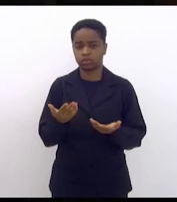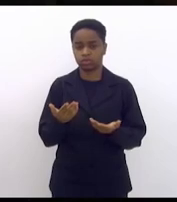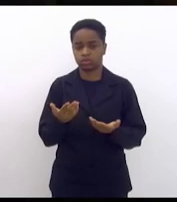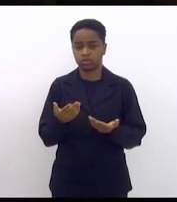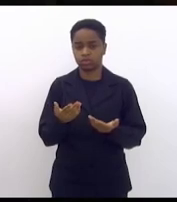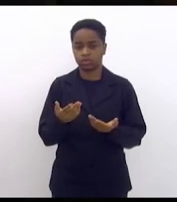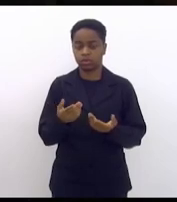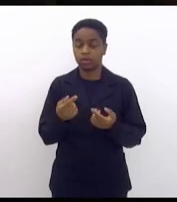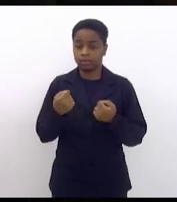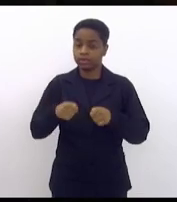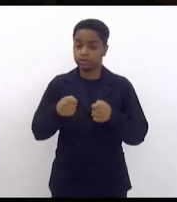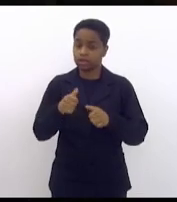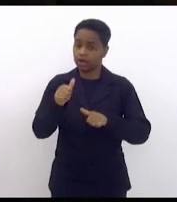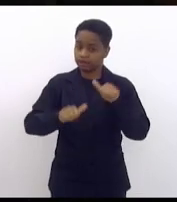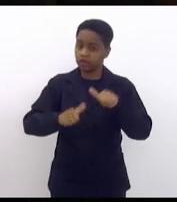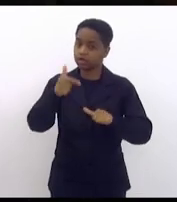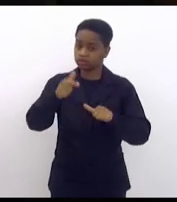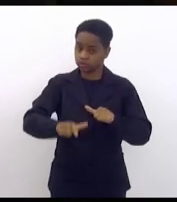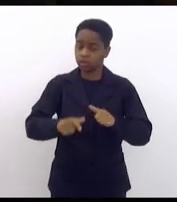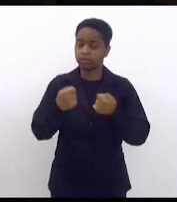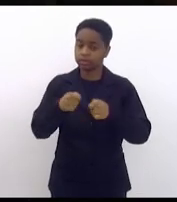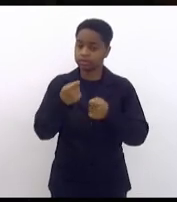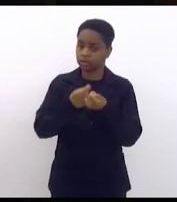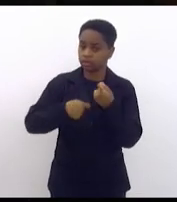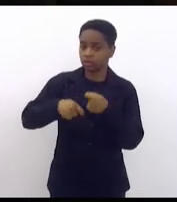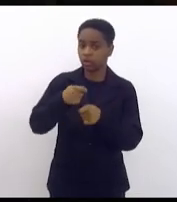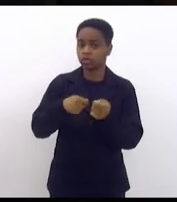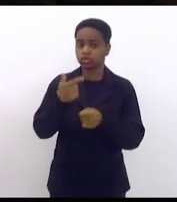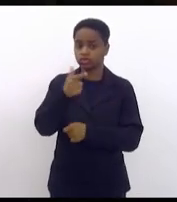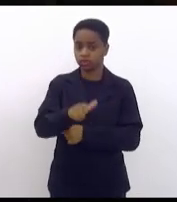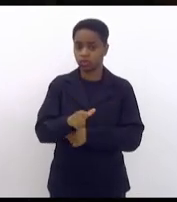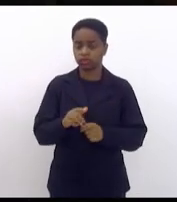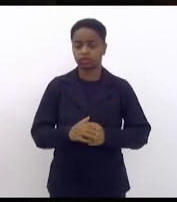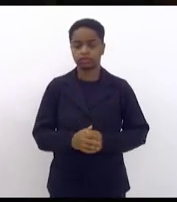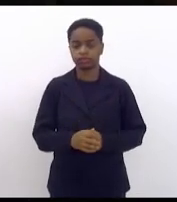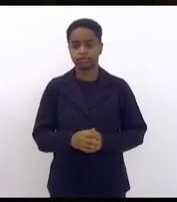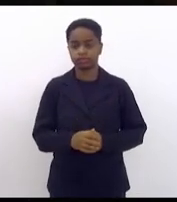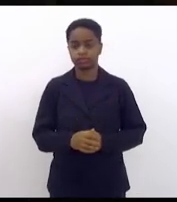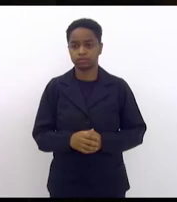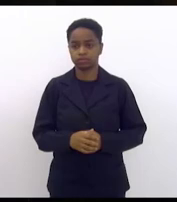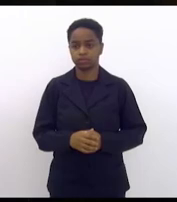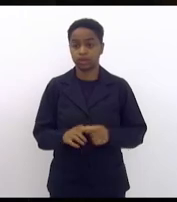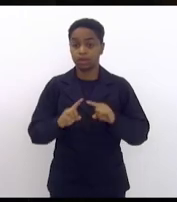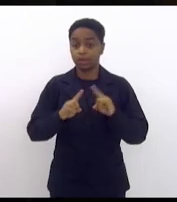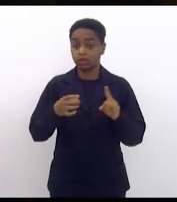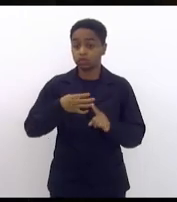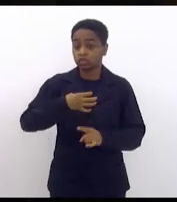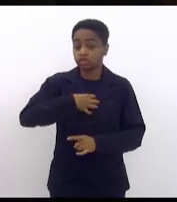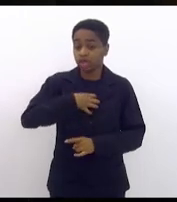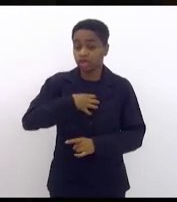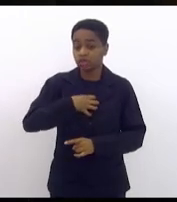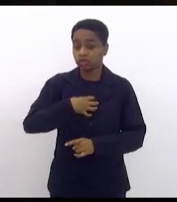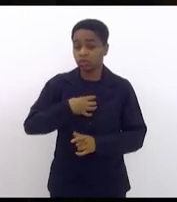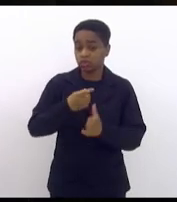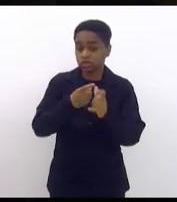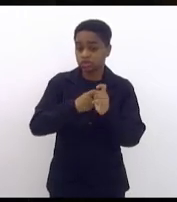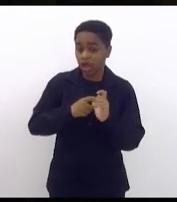que tem que ser revista, tem que ser renegociada, mas a forma como essa dívida